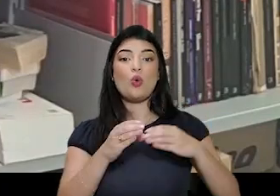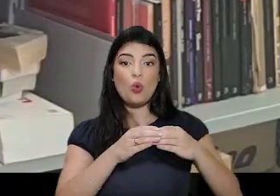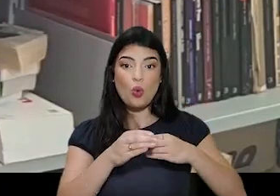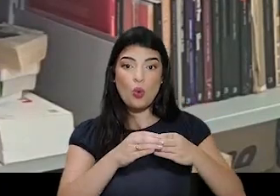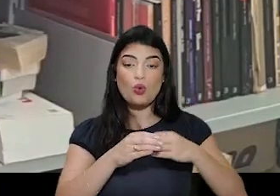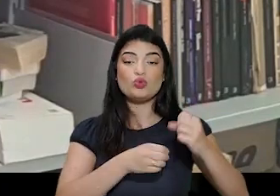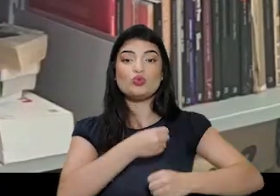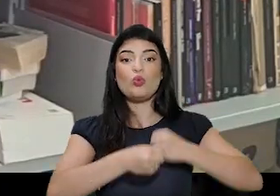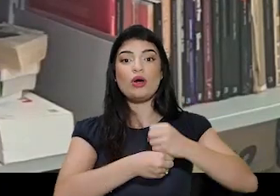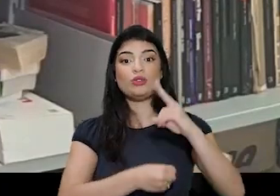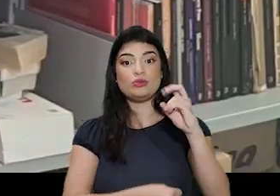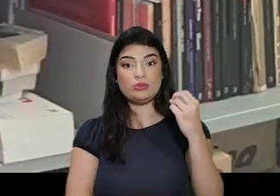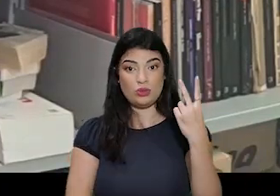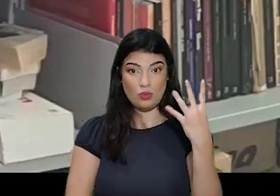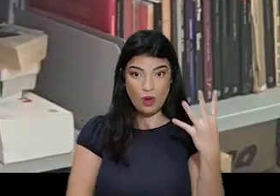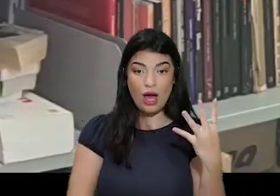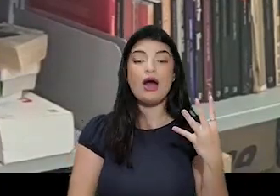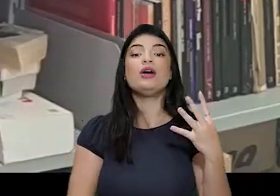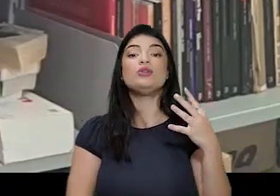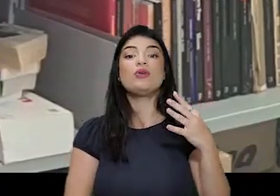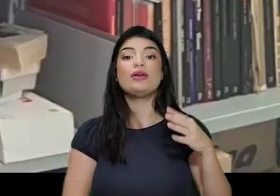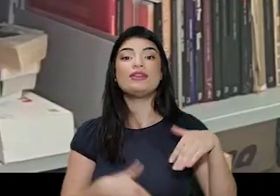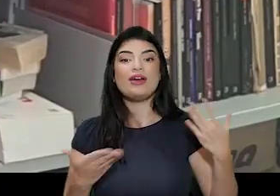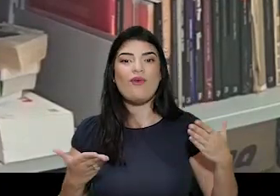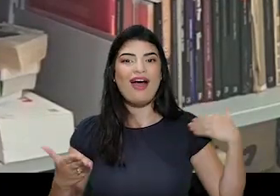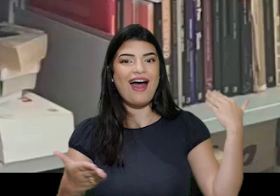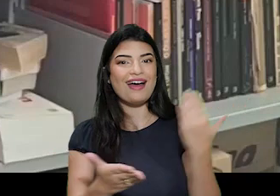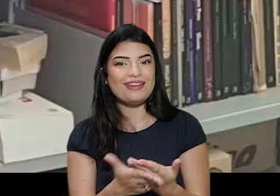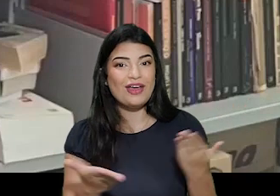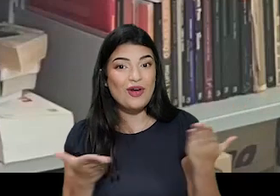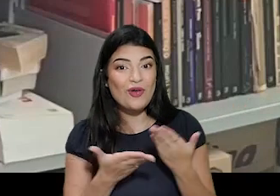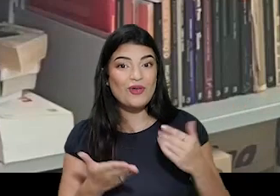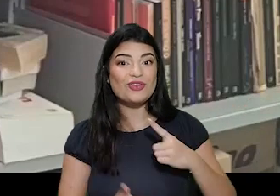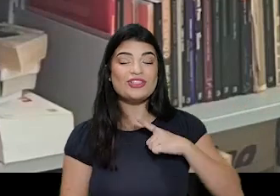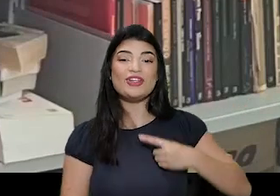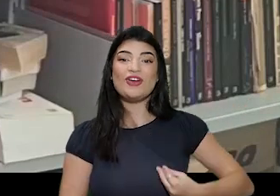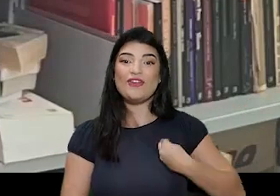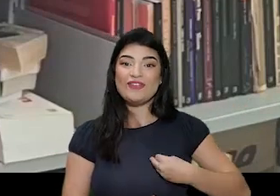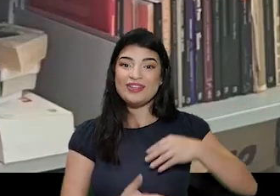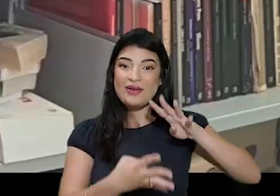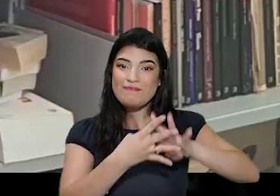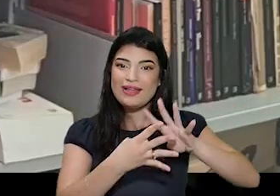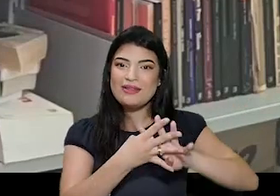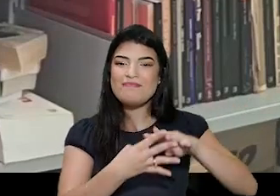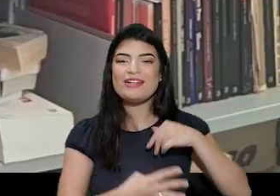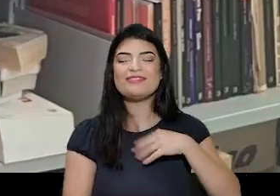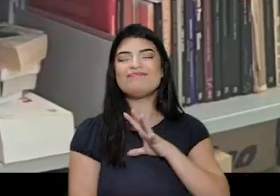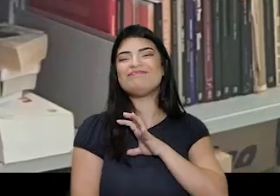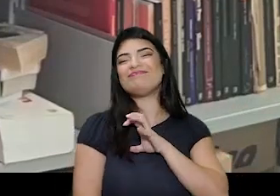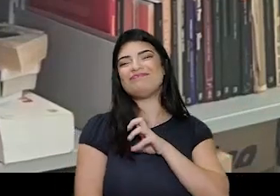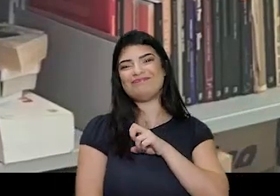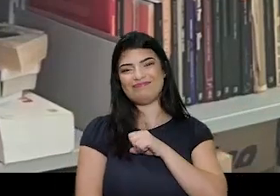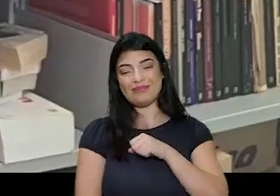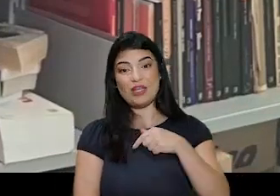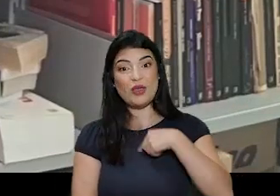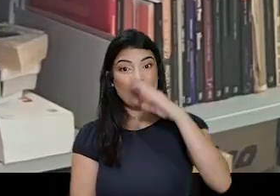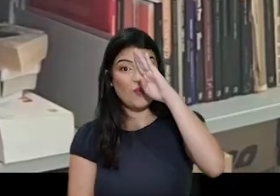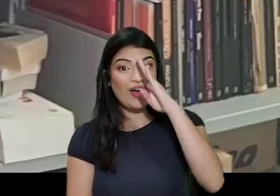concurso em 2004 aqui nessa cidade, desde então estou aqui, lecionando a matemática, que é minha